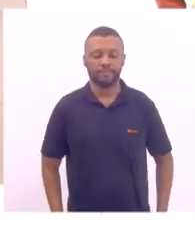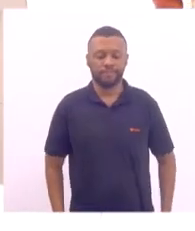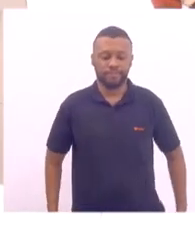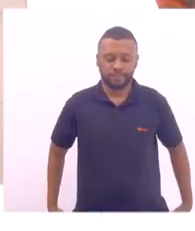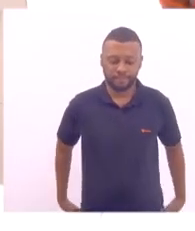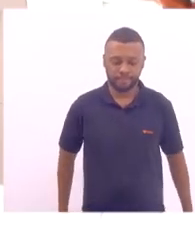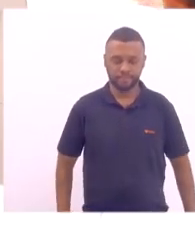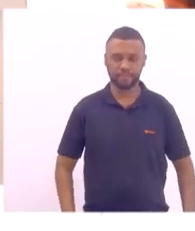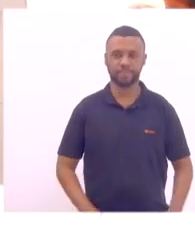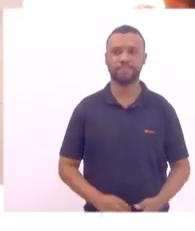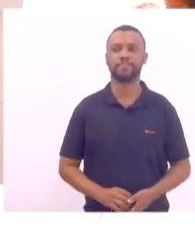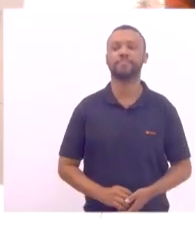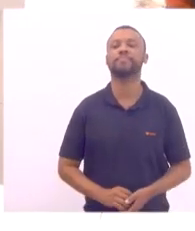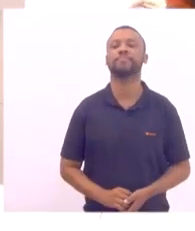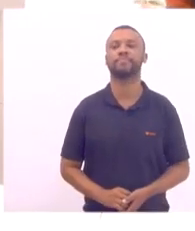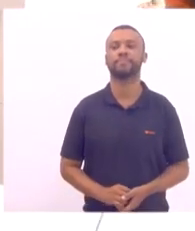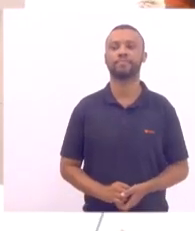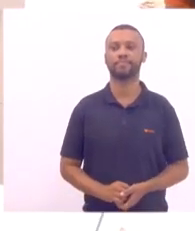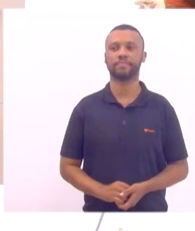25 tirou?